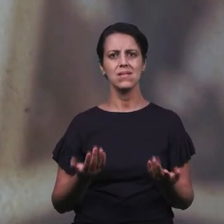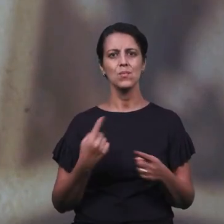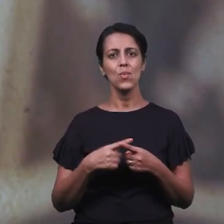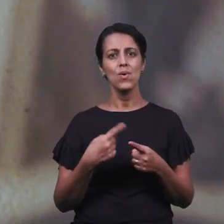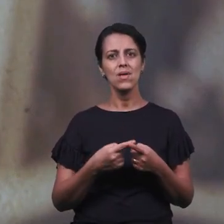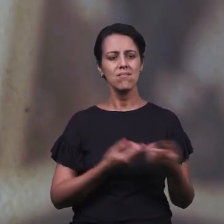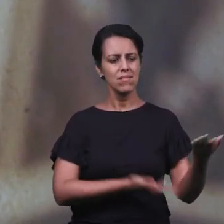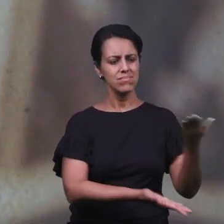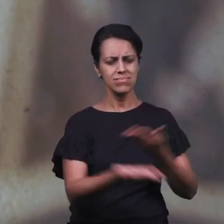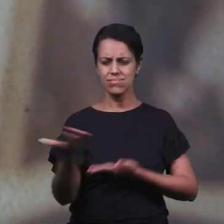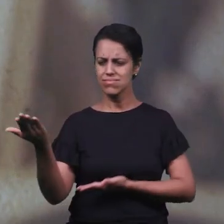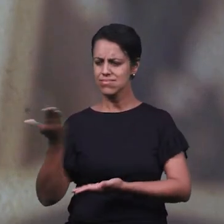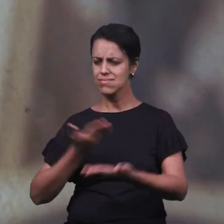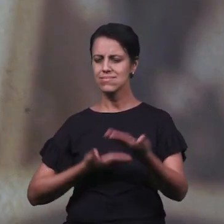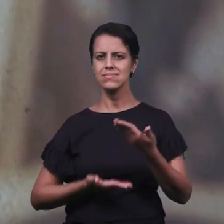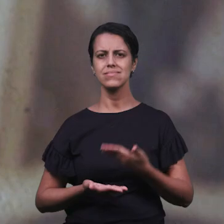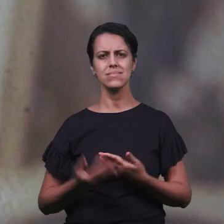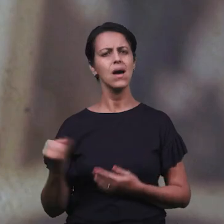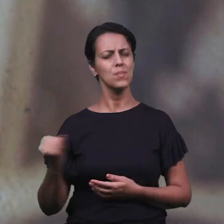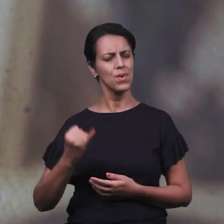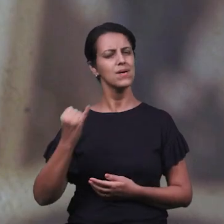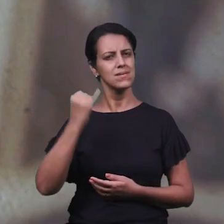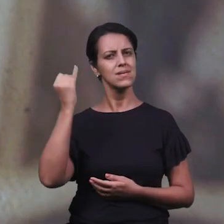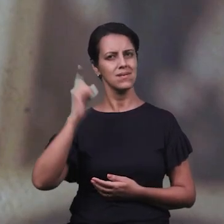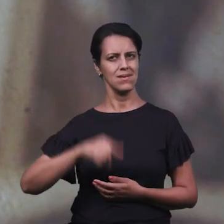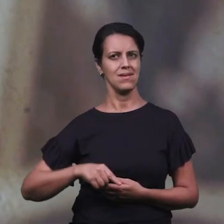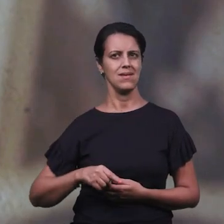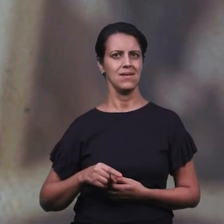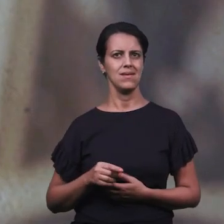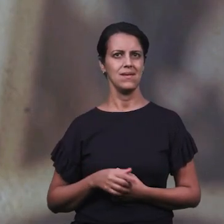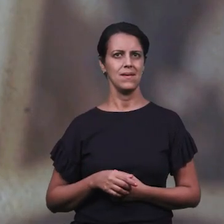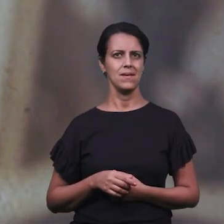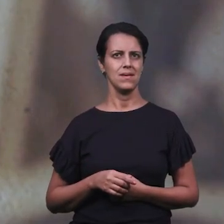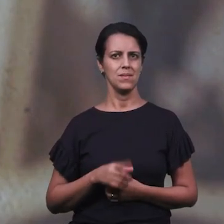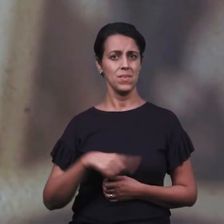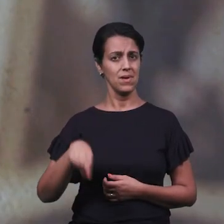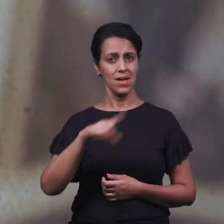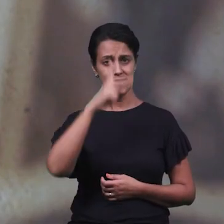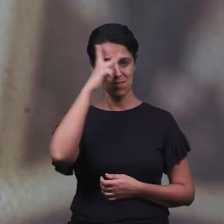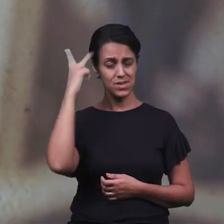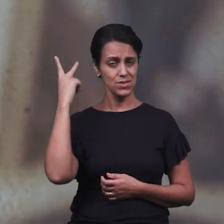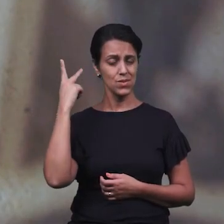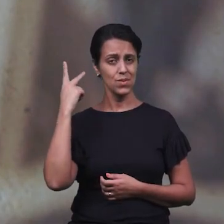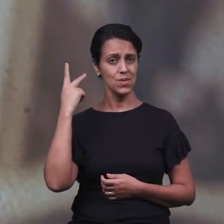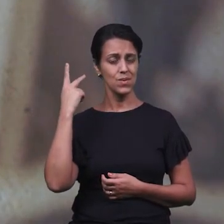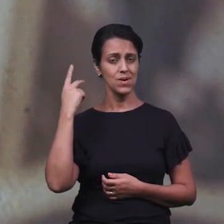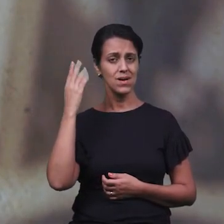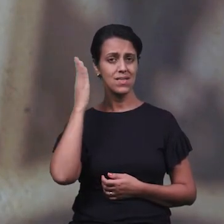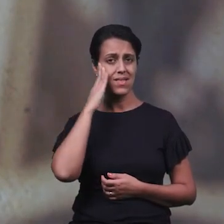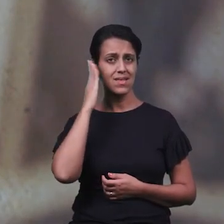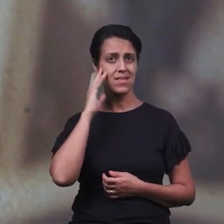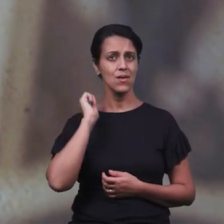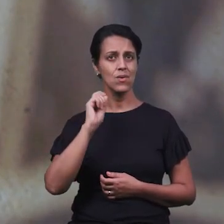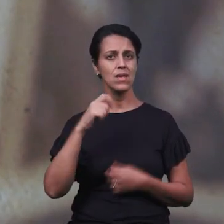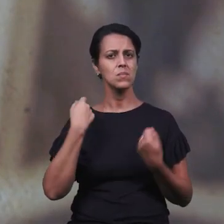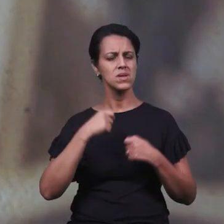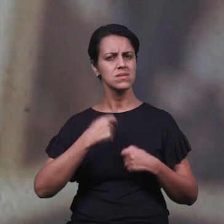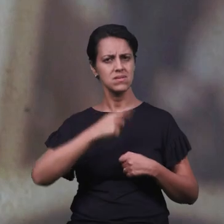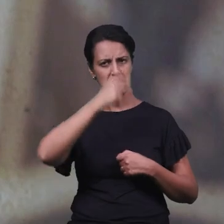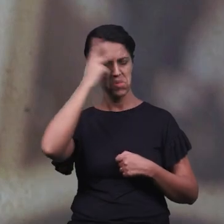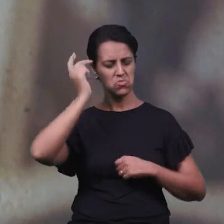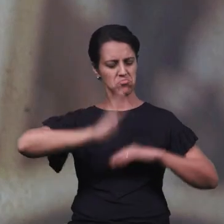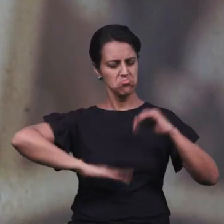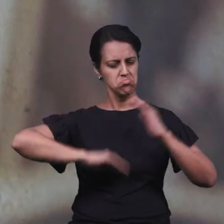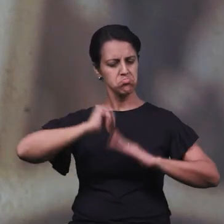ali e tal. Então, isso é muito importante para que as pessoas entendam que, de fato, precisa ser um profissional que